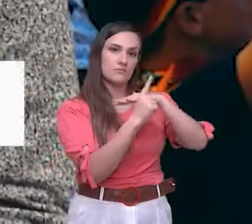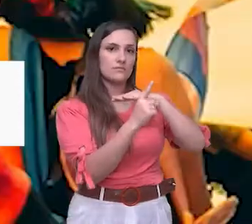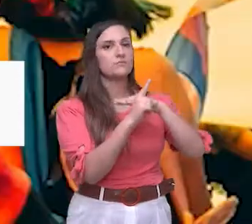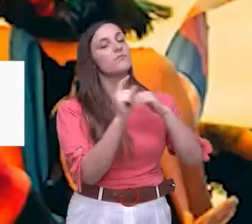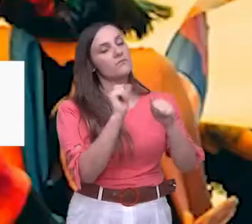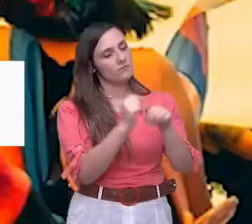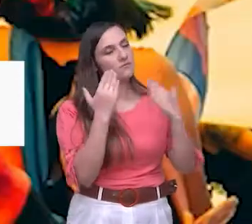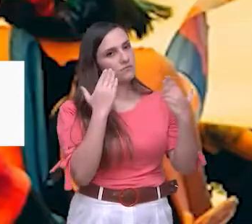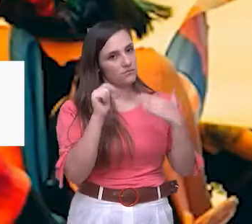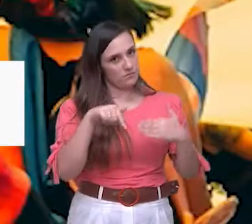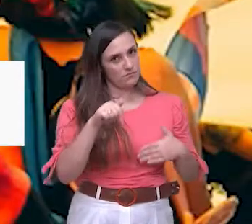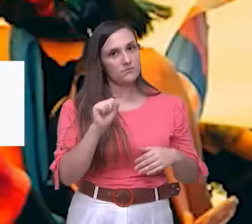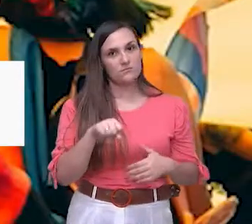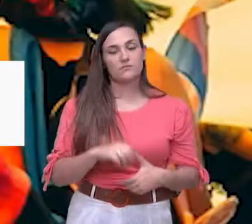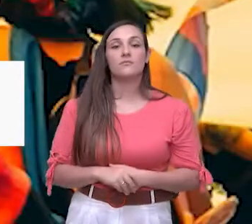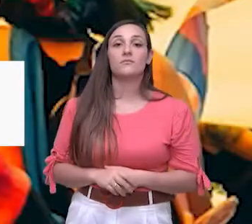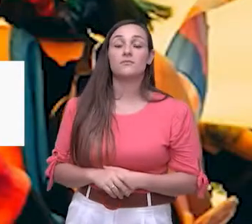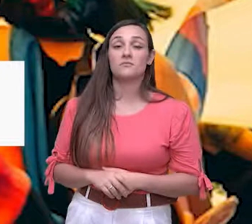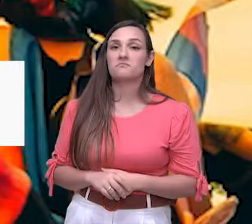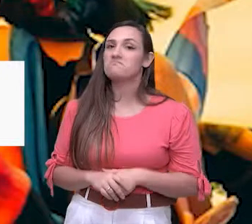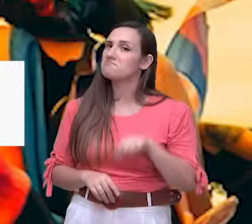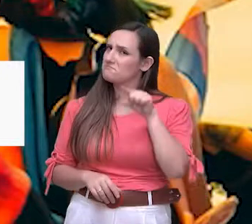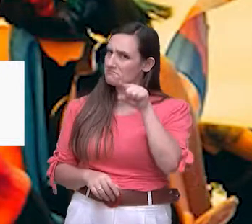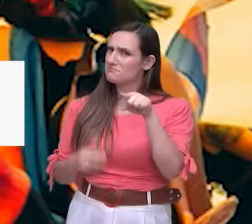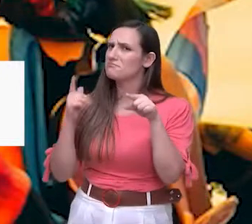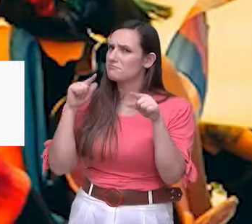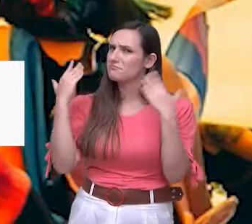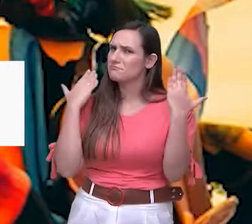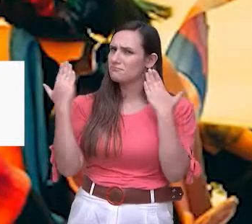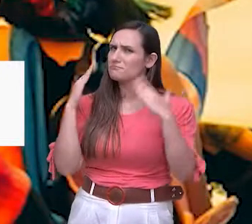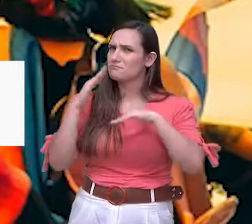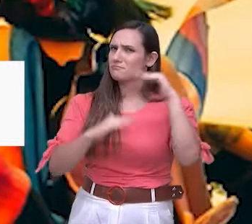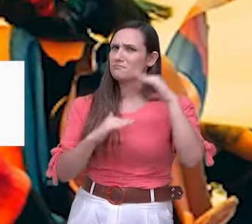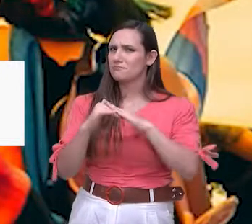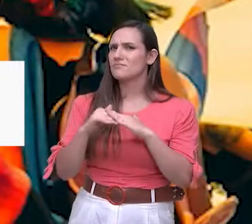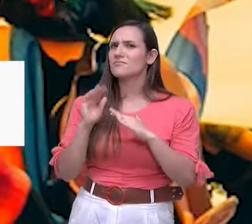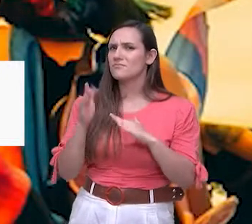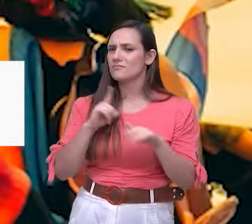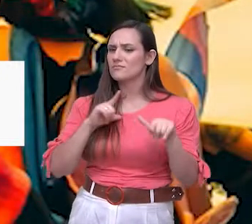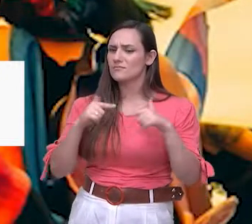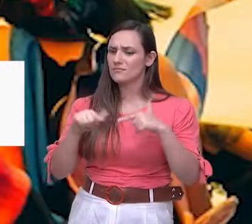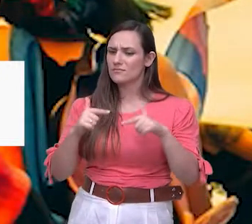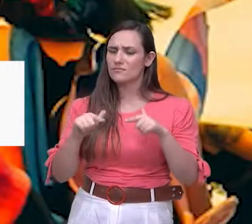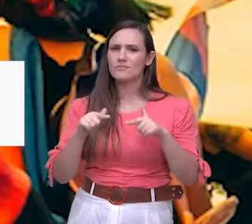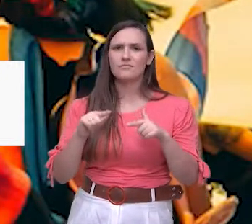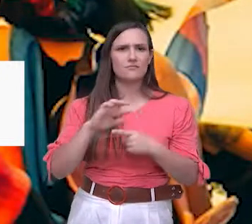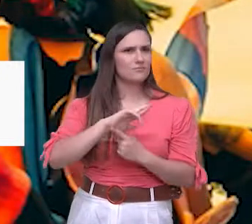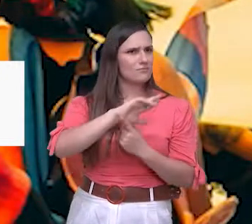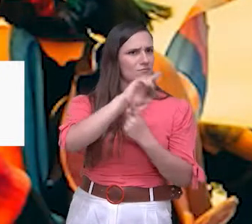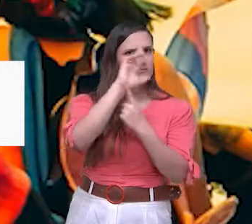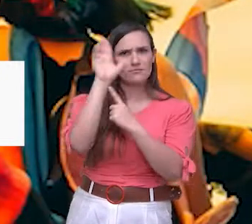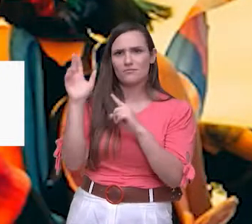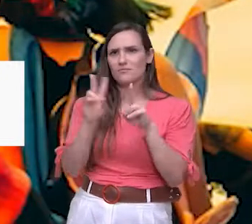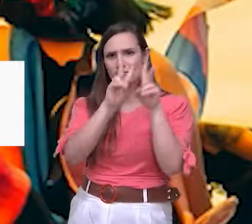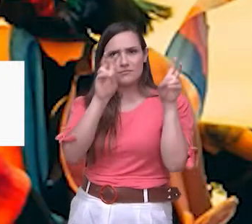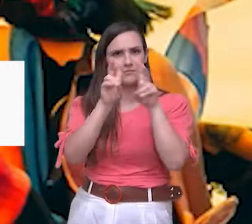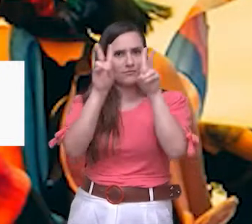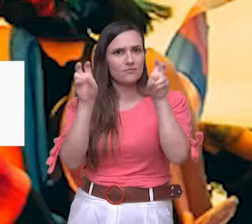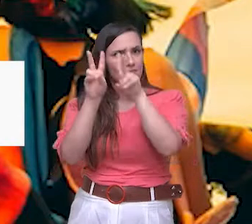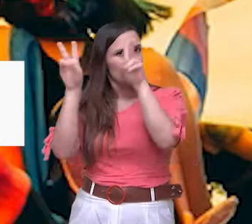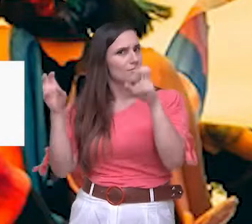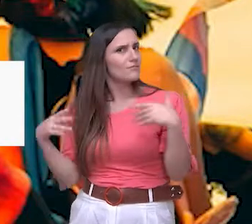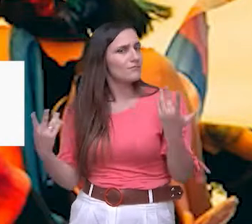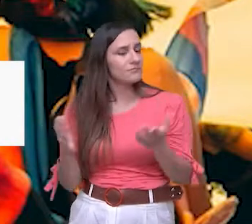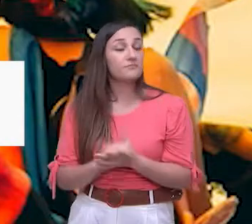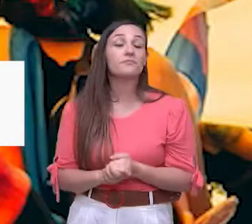se encaminhar Jonathan e enquanto o psicólogo ainda né eu sei que você trabalha em diversas frentes né no campo social